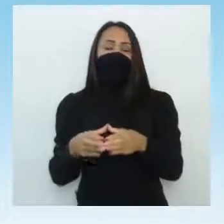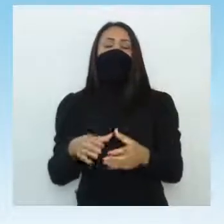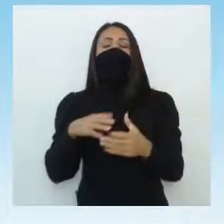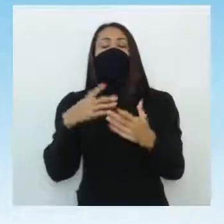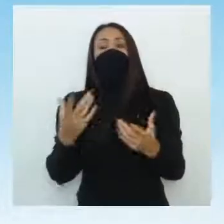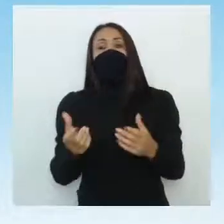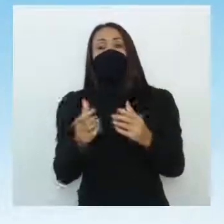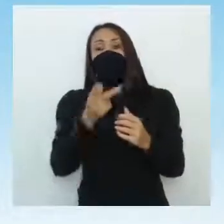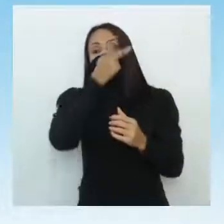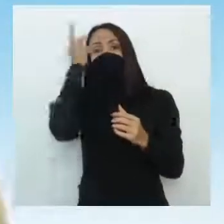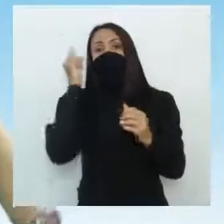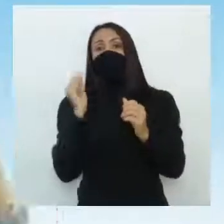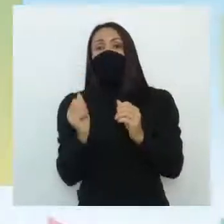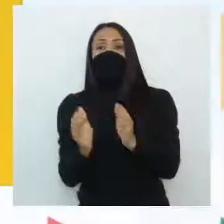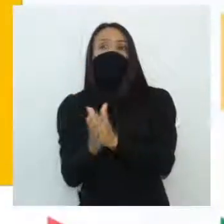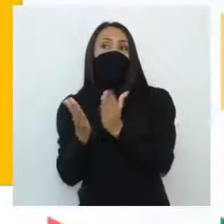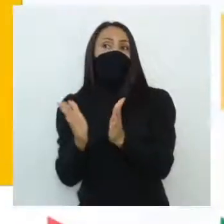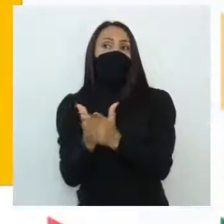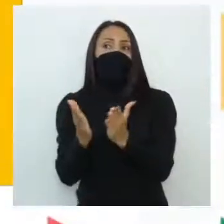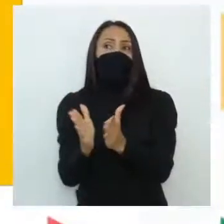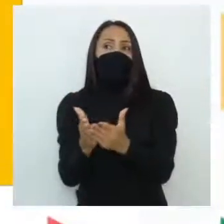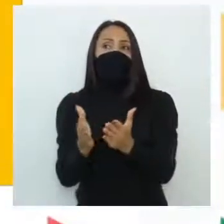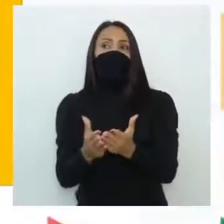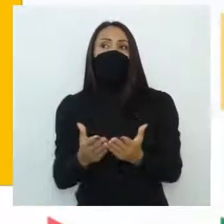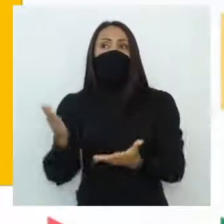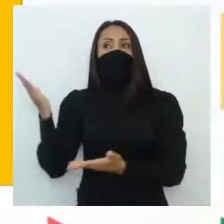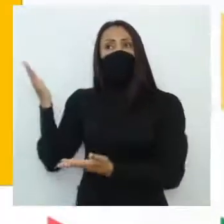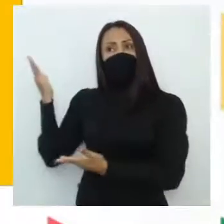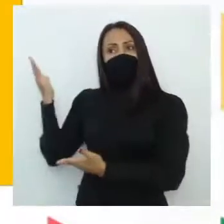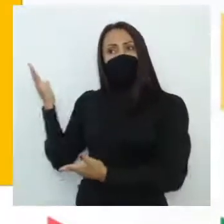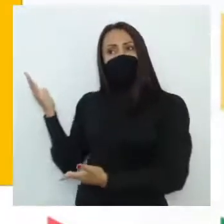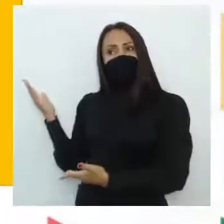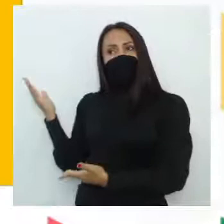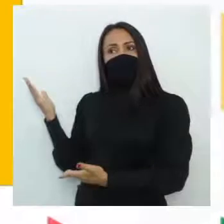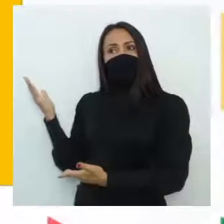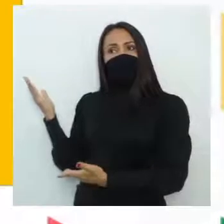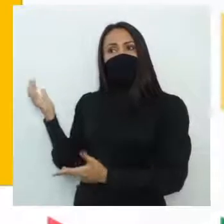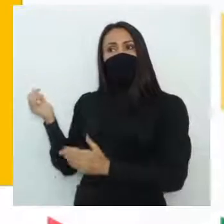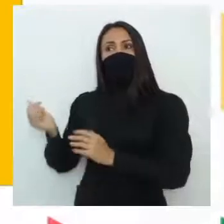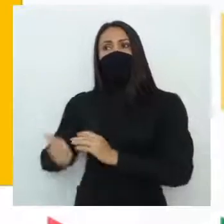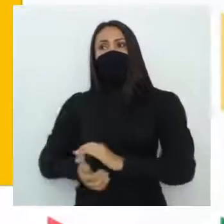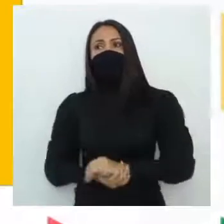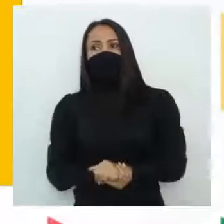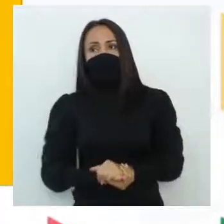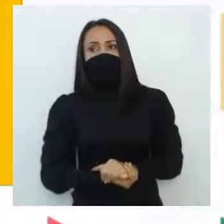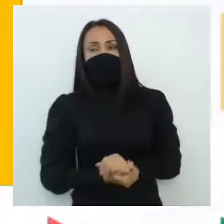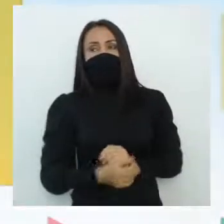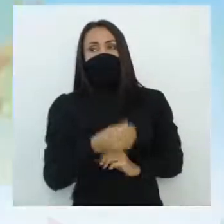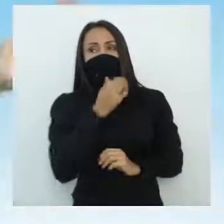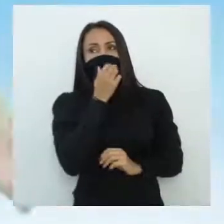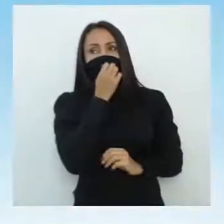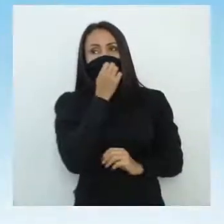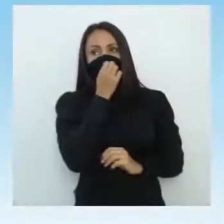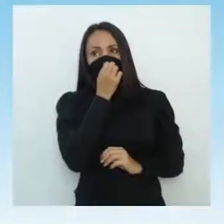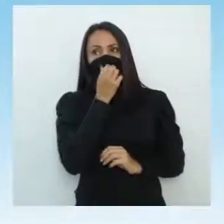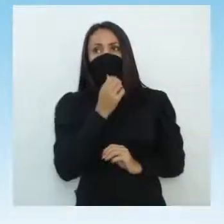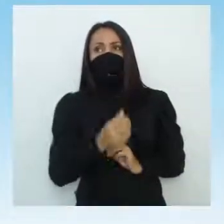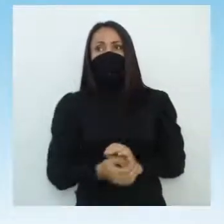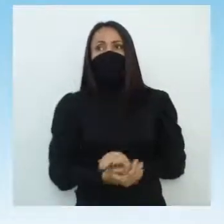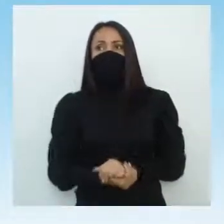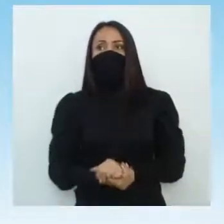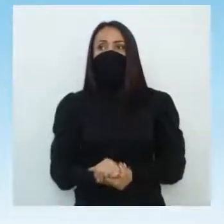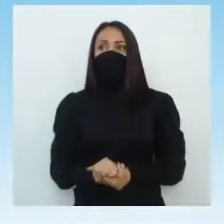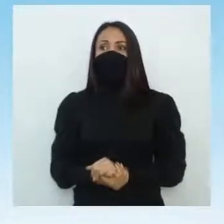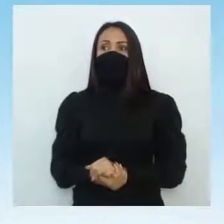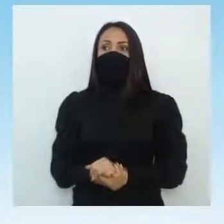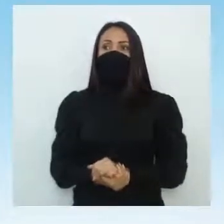empobrecidos. E olha aqui na tela o nome da congregação dela, Congregação Missionárias da Caridade, congregação